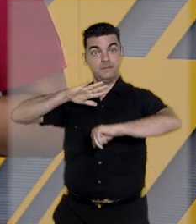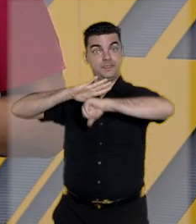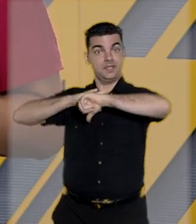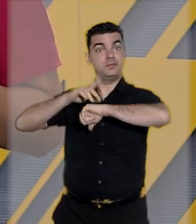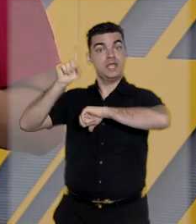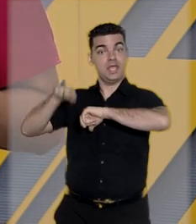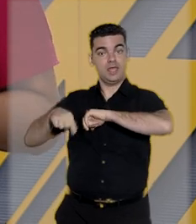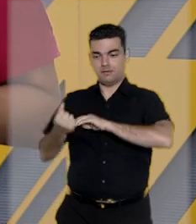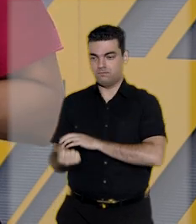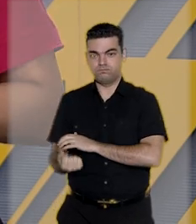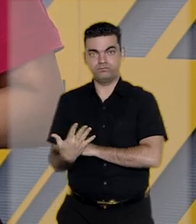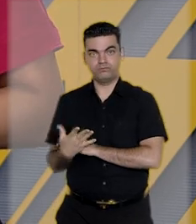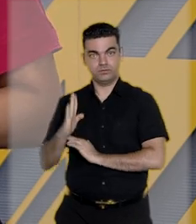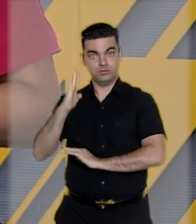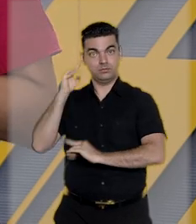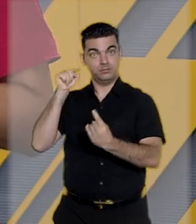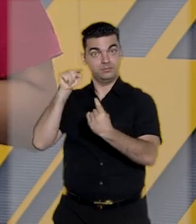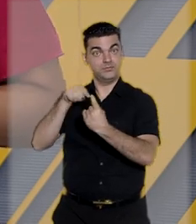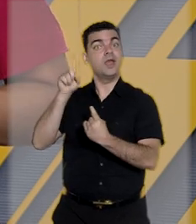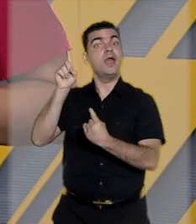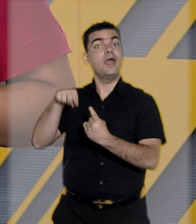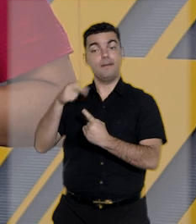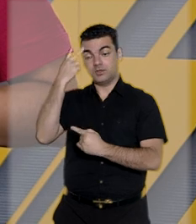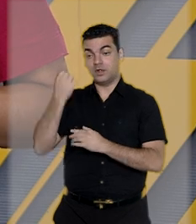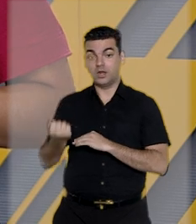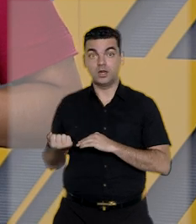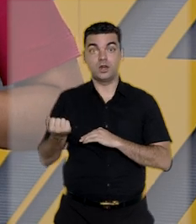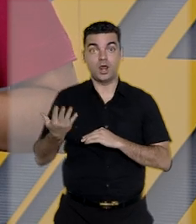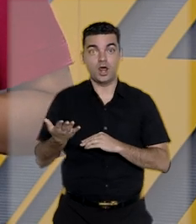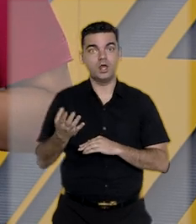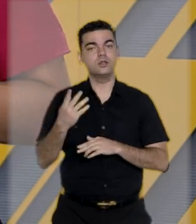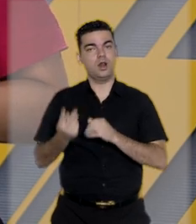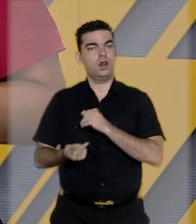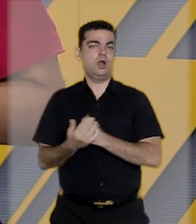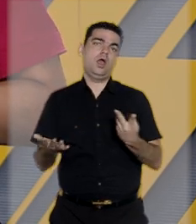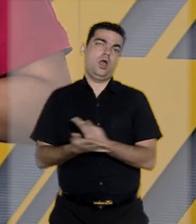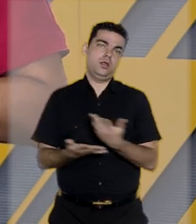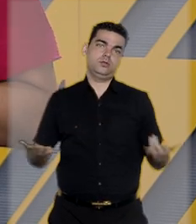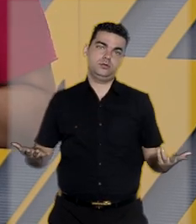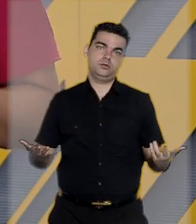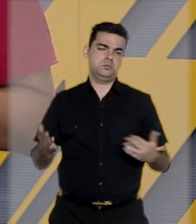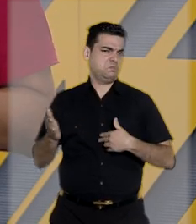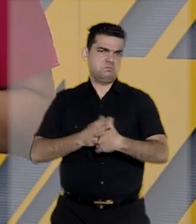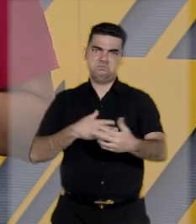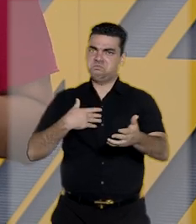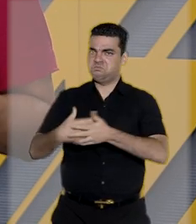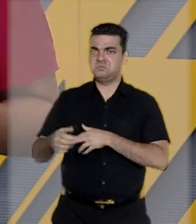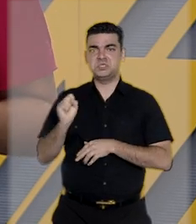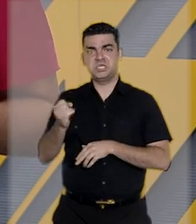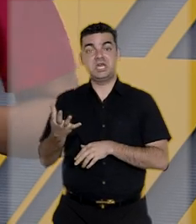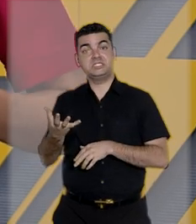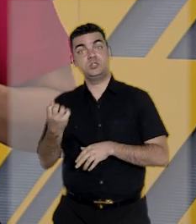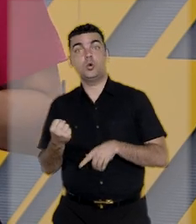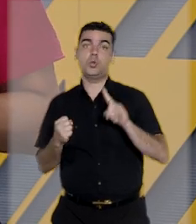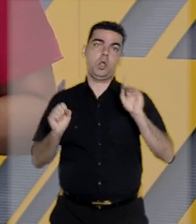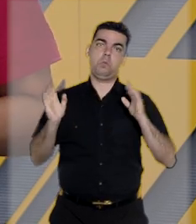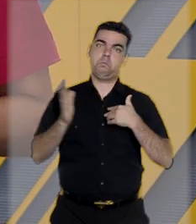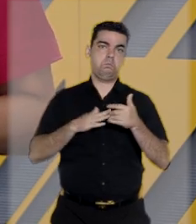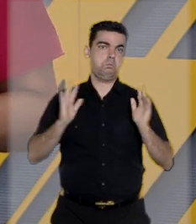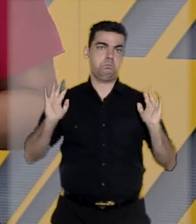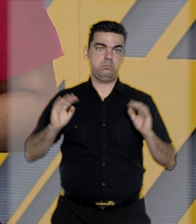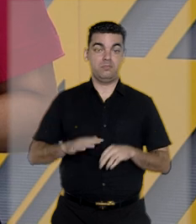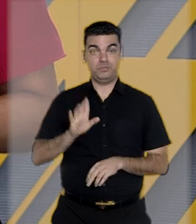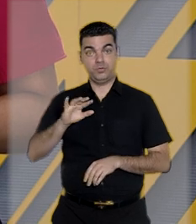do delito de corrupção ativa, basta o oferecimento da vantagem devida, independentemente de a oferta ser